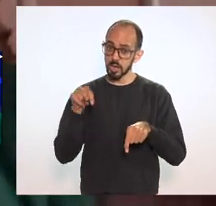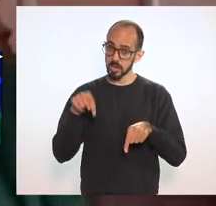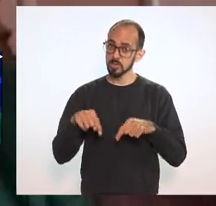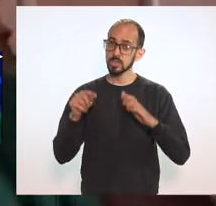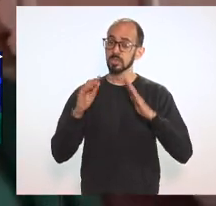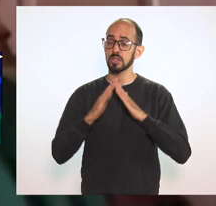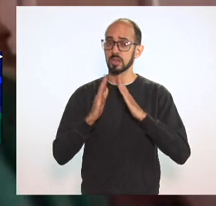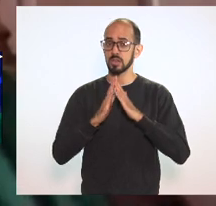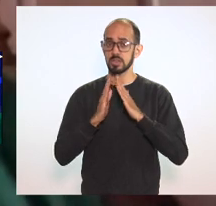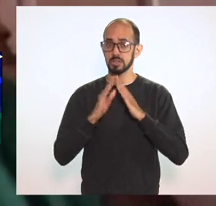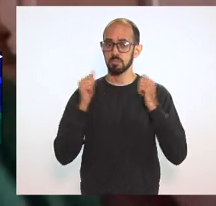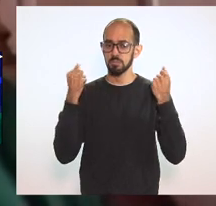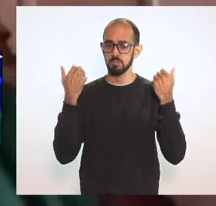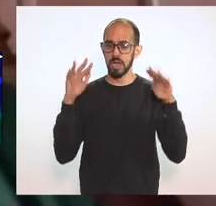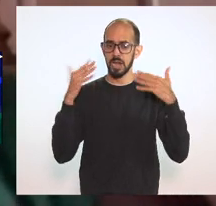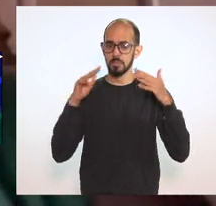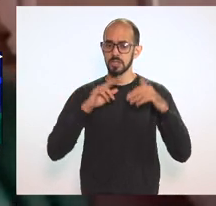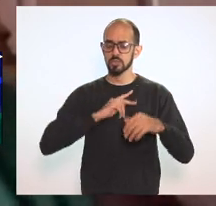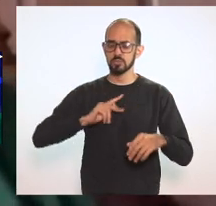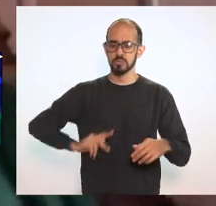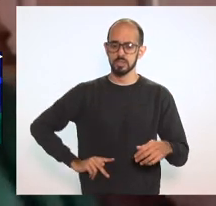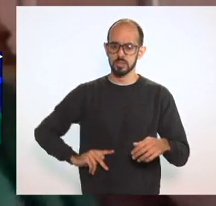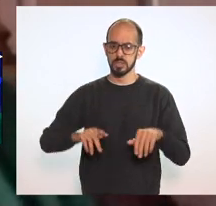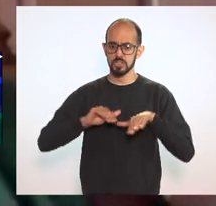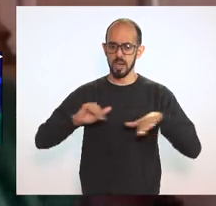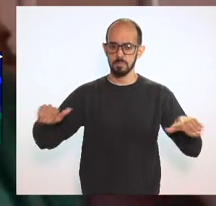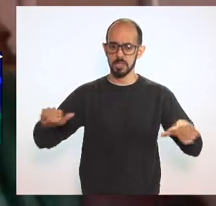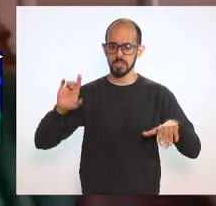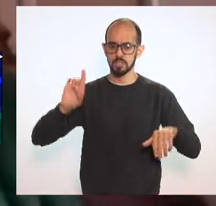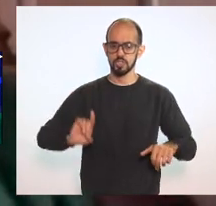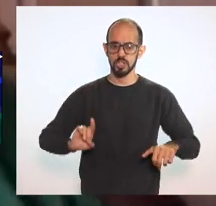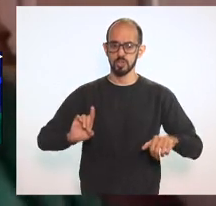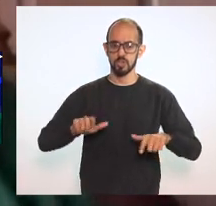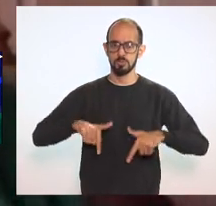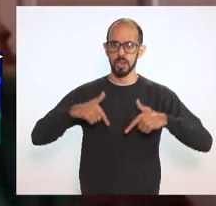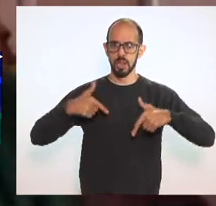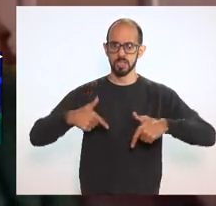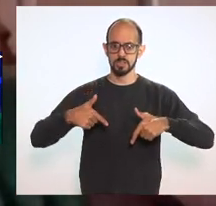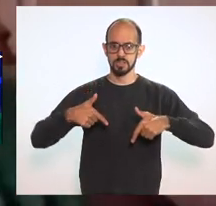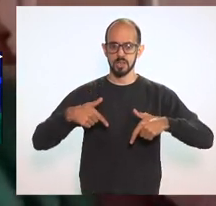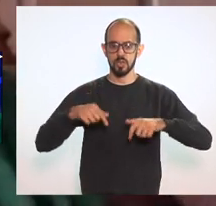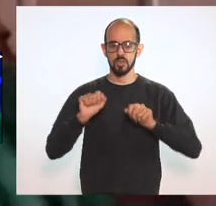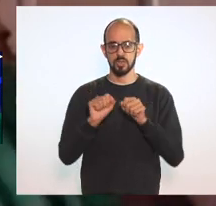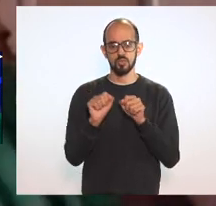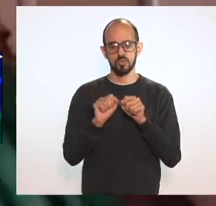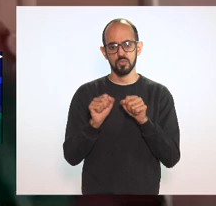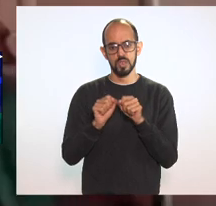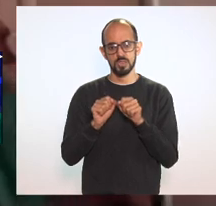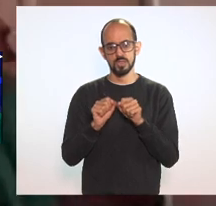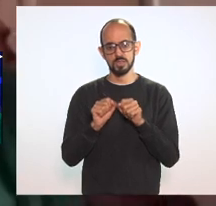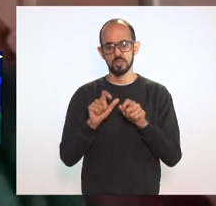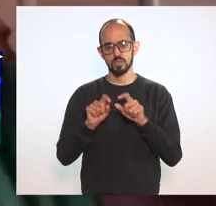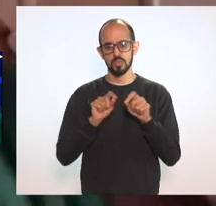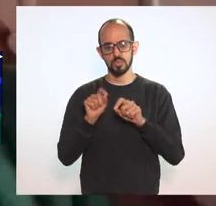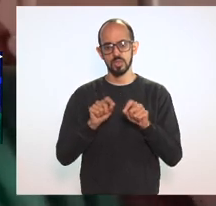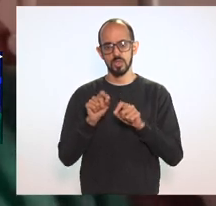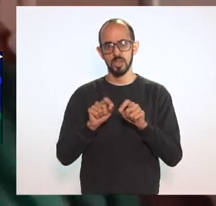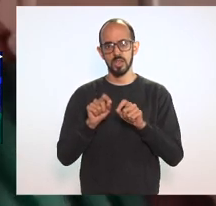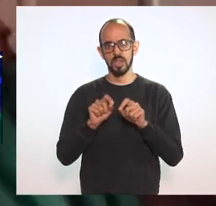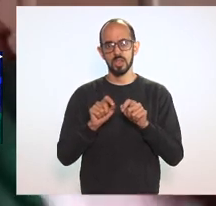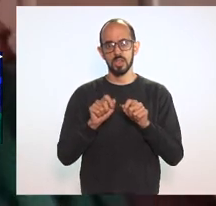legisladores parabenizo a presidência a mesa diretora pela ação de daqui é impetrou